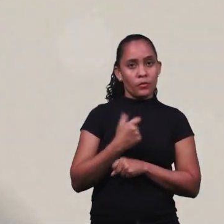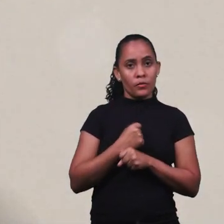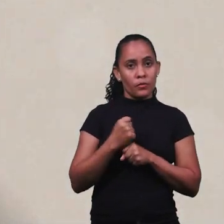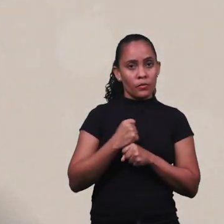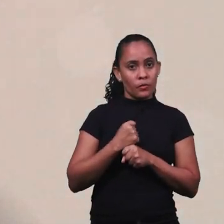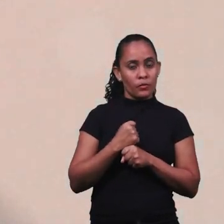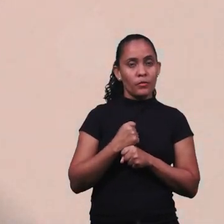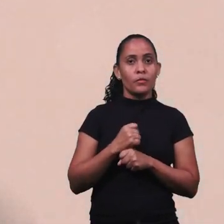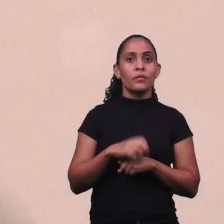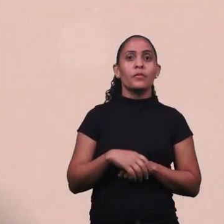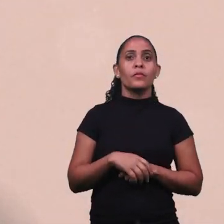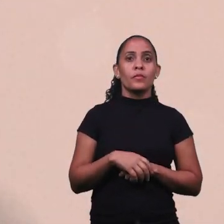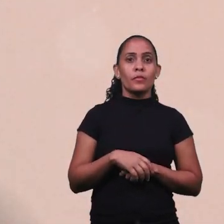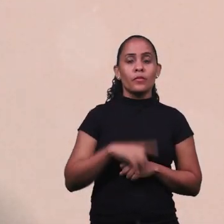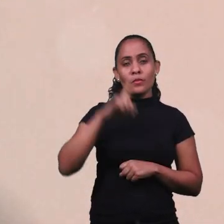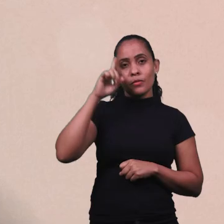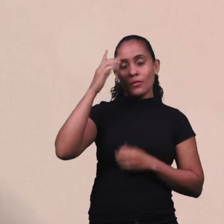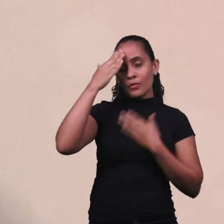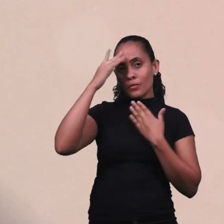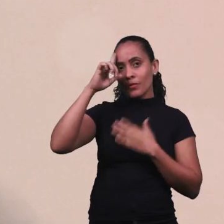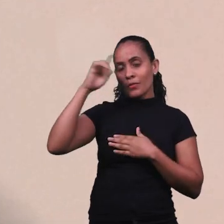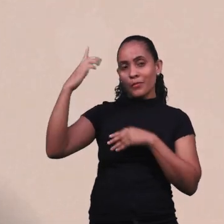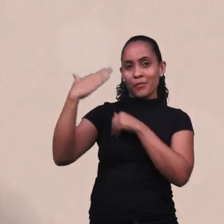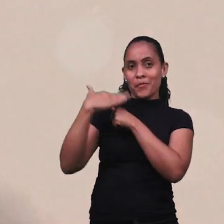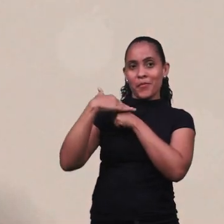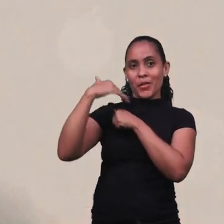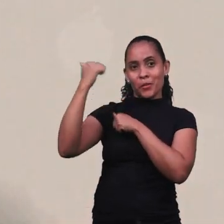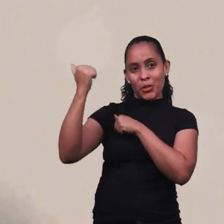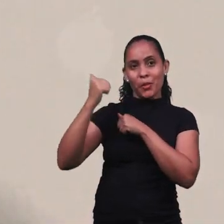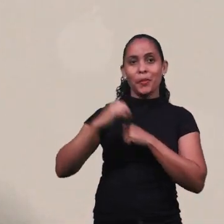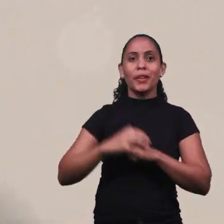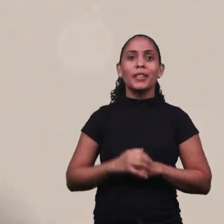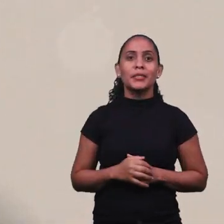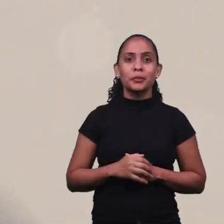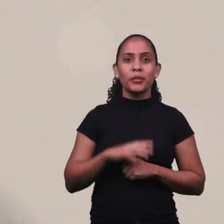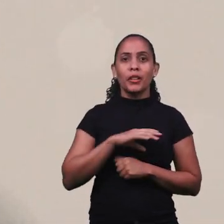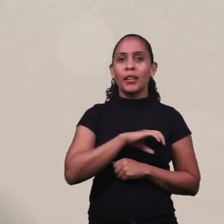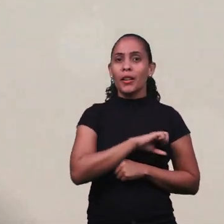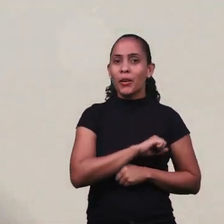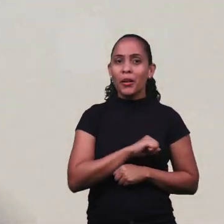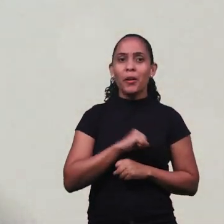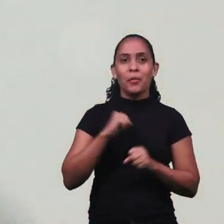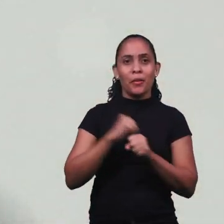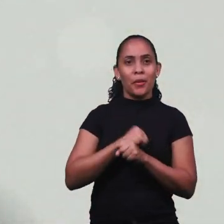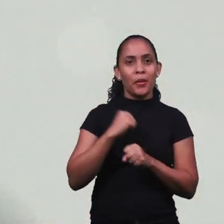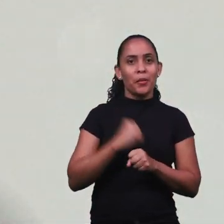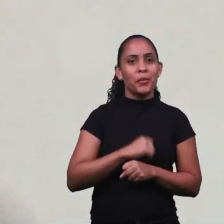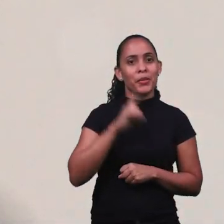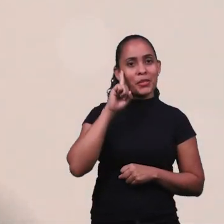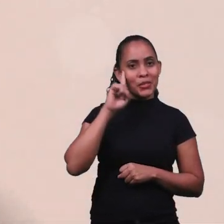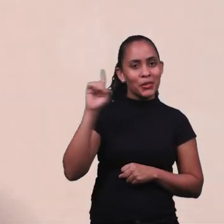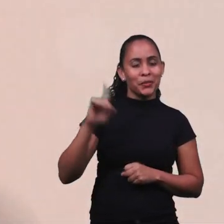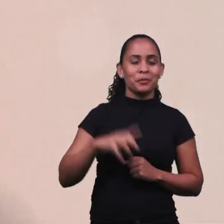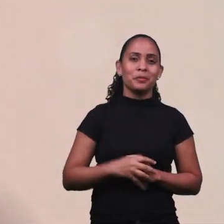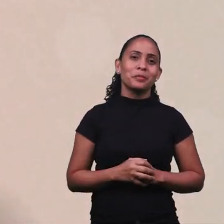Glorifica o Senhor por ele ter me chamado para este grupo de louvor. Eu amo esta obra e sirvo